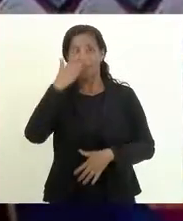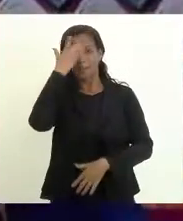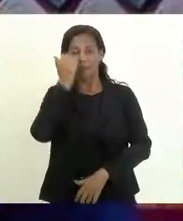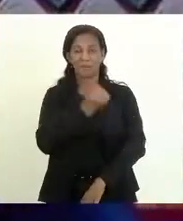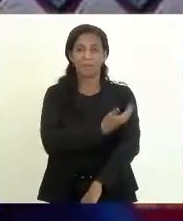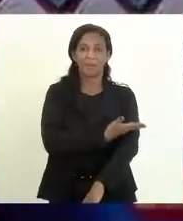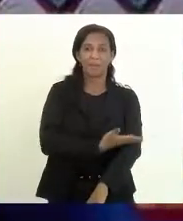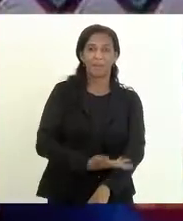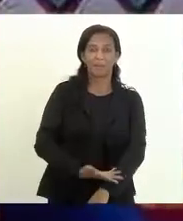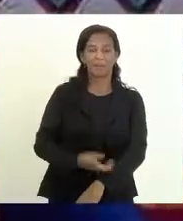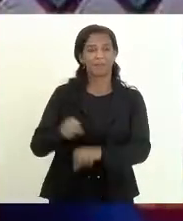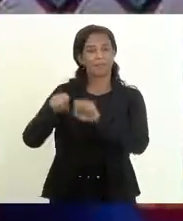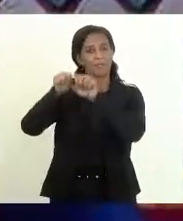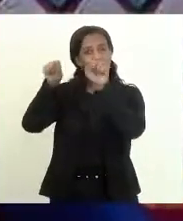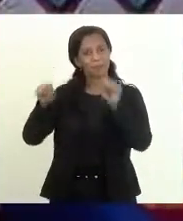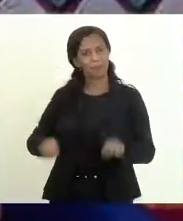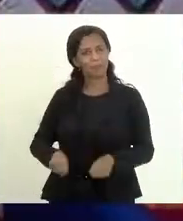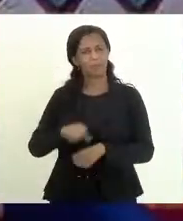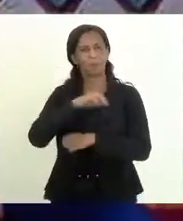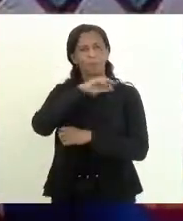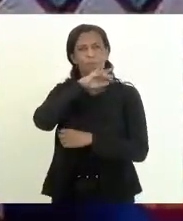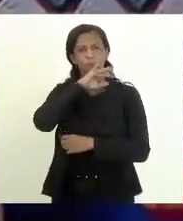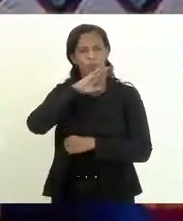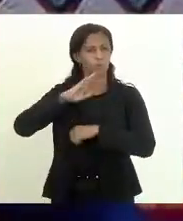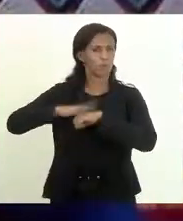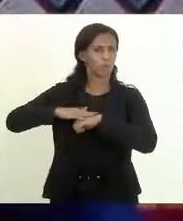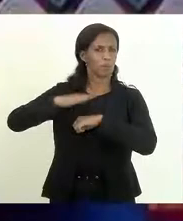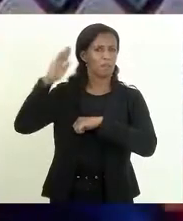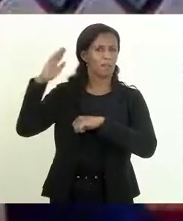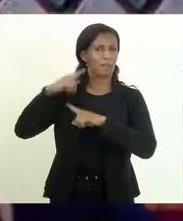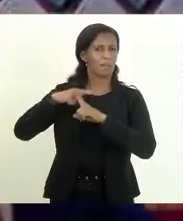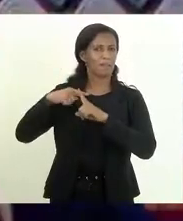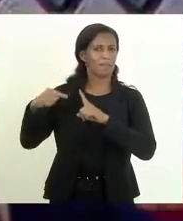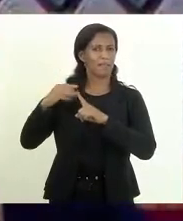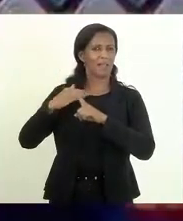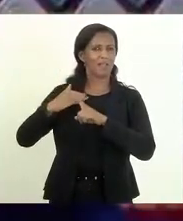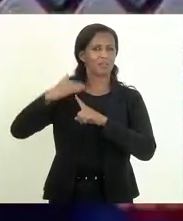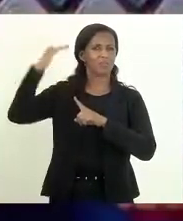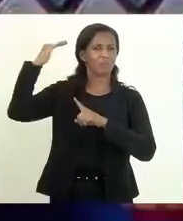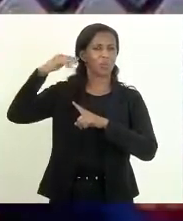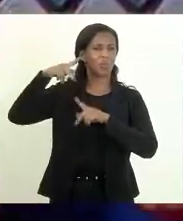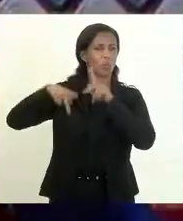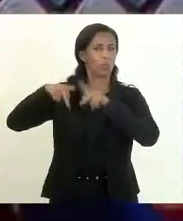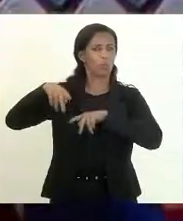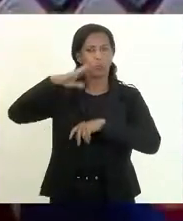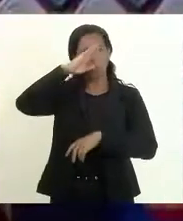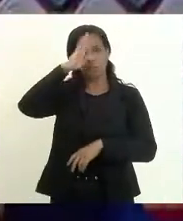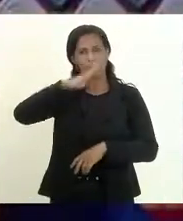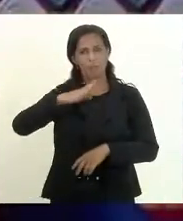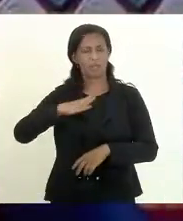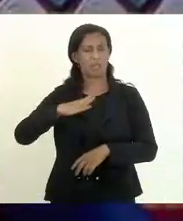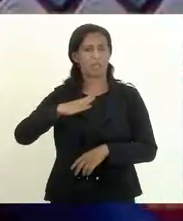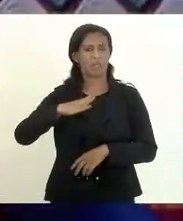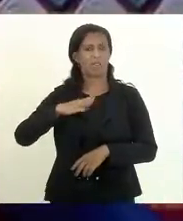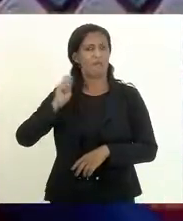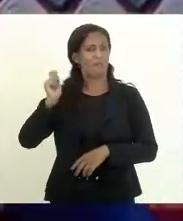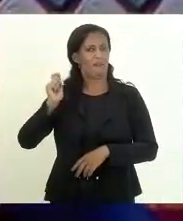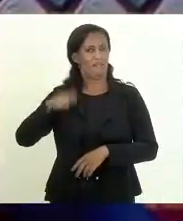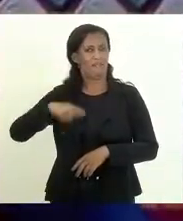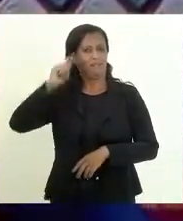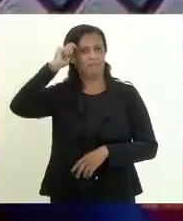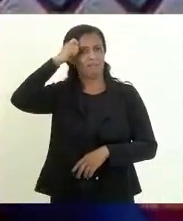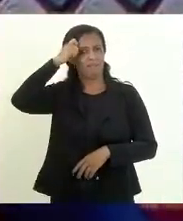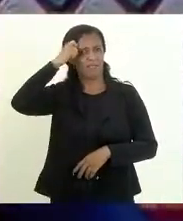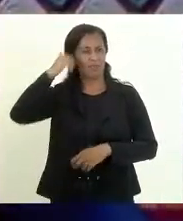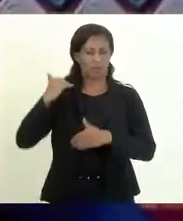desse sistema perverso. Nós somos mais da metade, infelizmente uma maioria que ainda é minoria, mas a